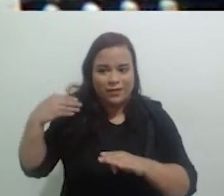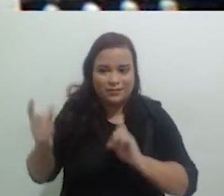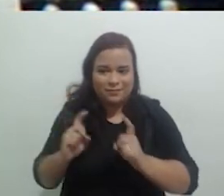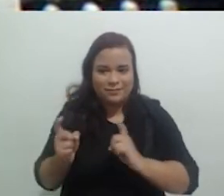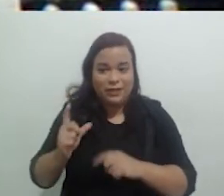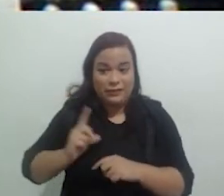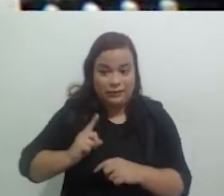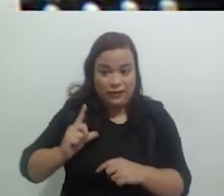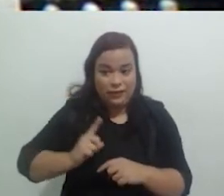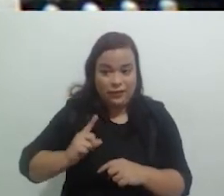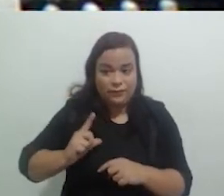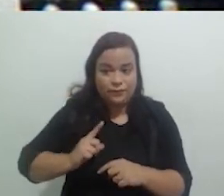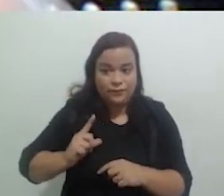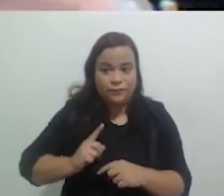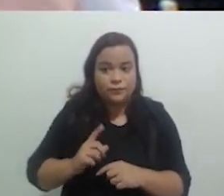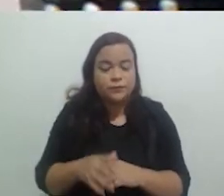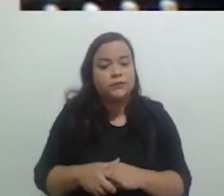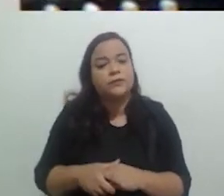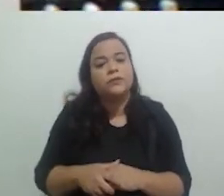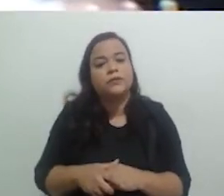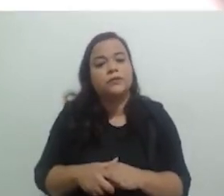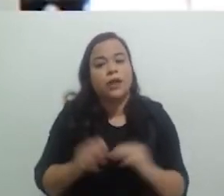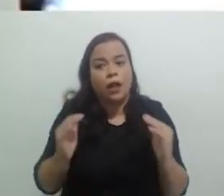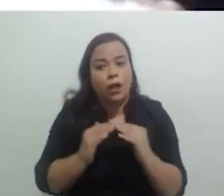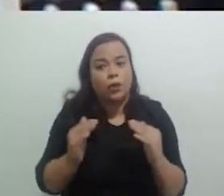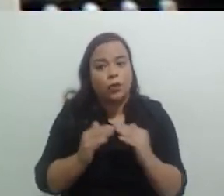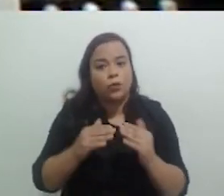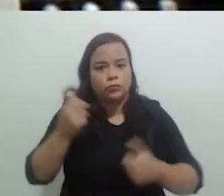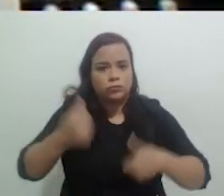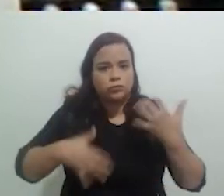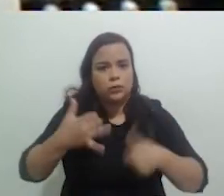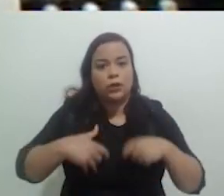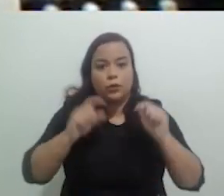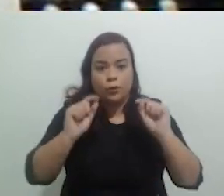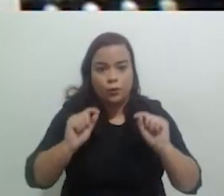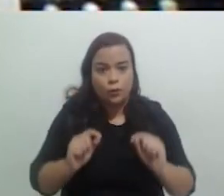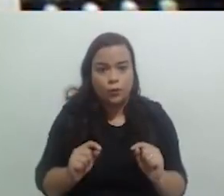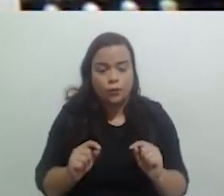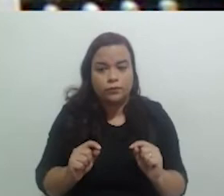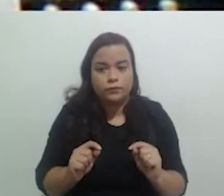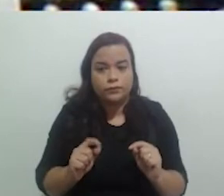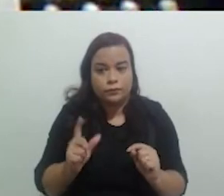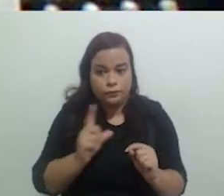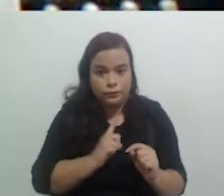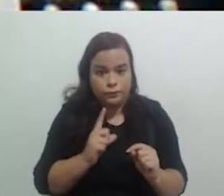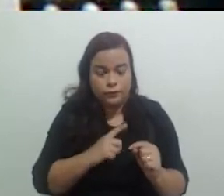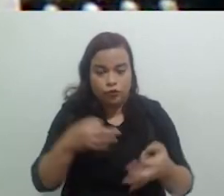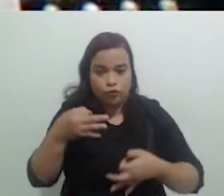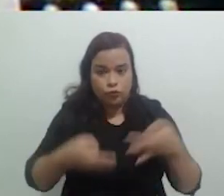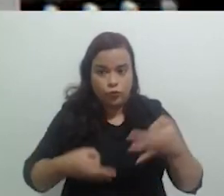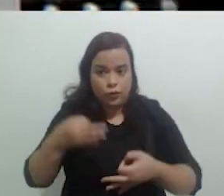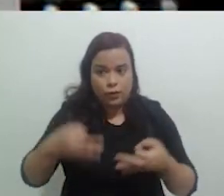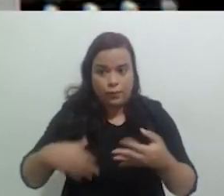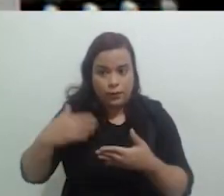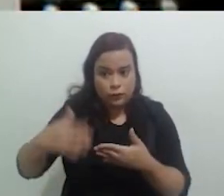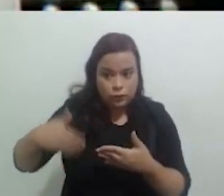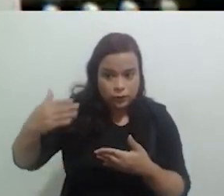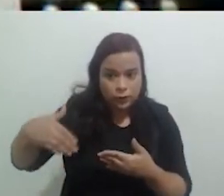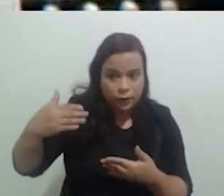foi acordado que ia ficar para julgamento posterior, porque precisava ser feita